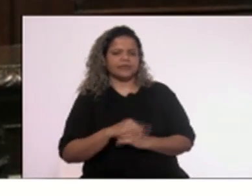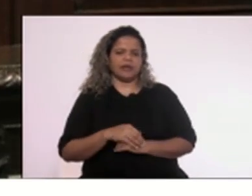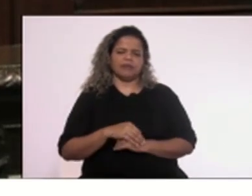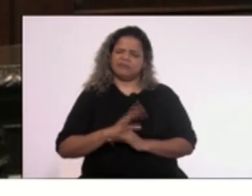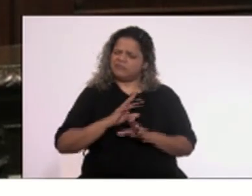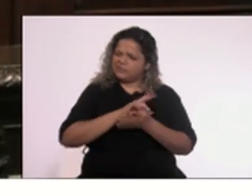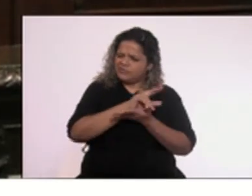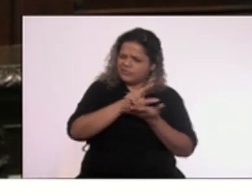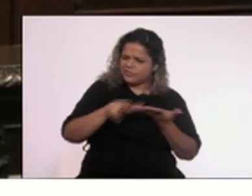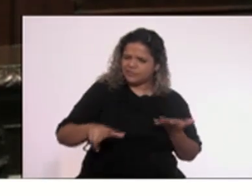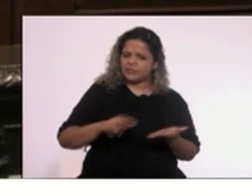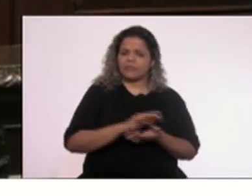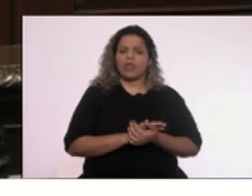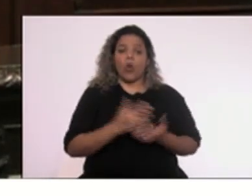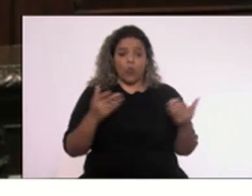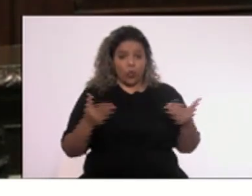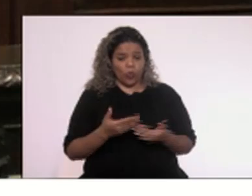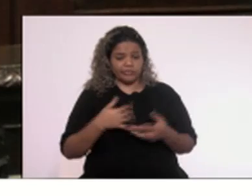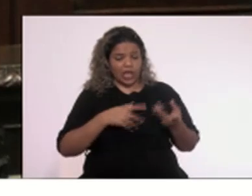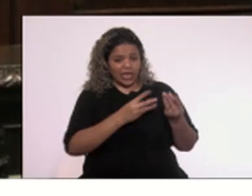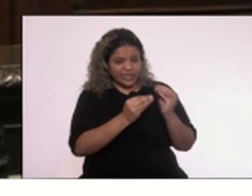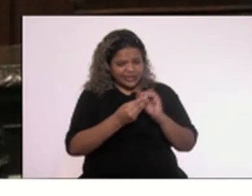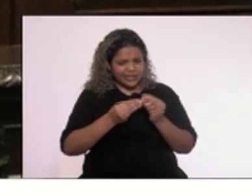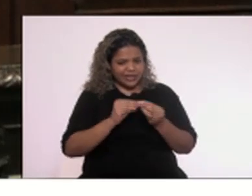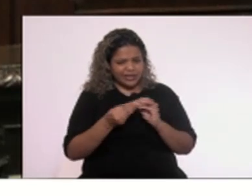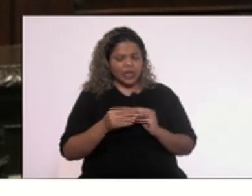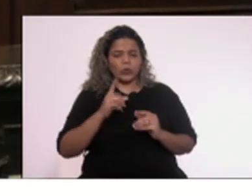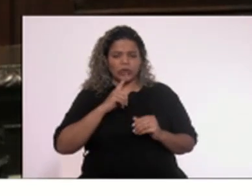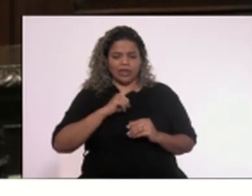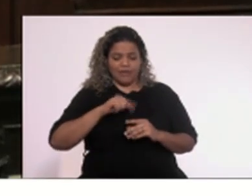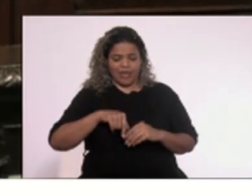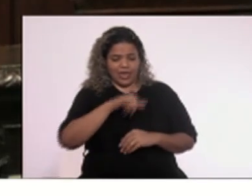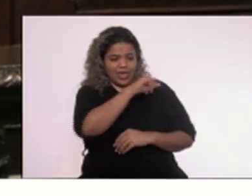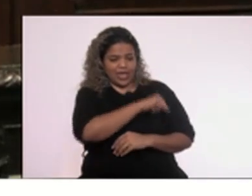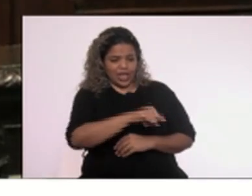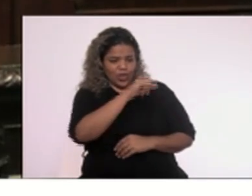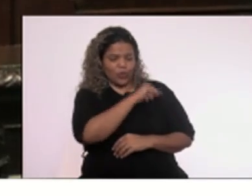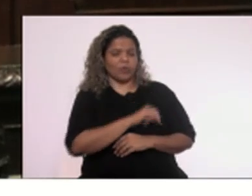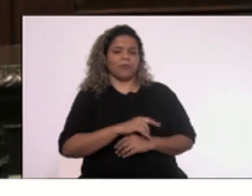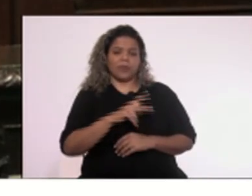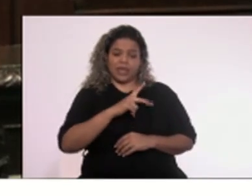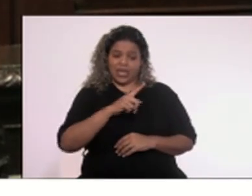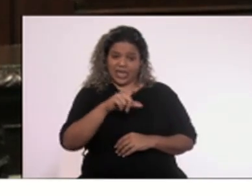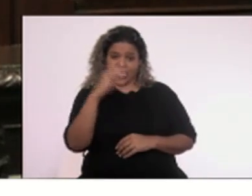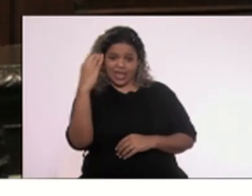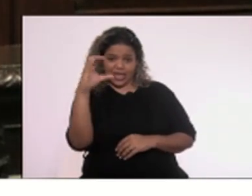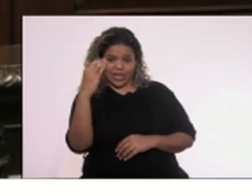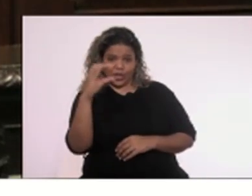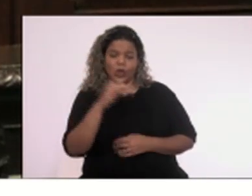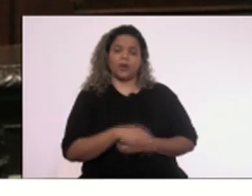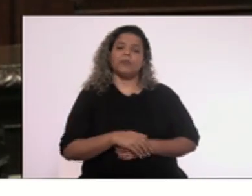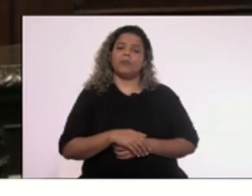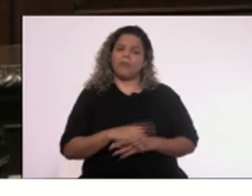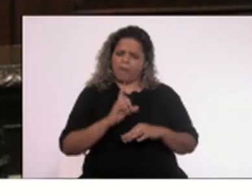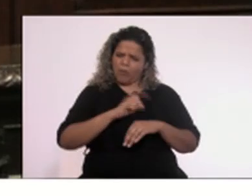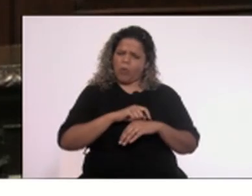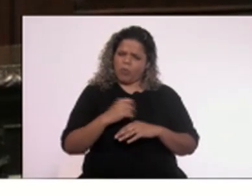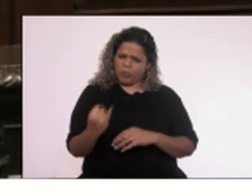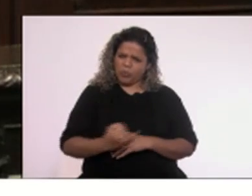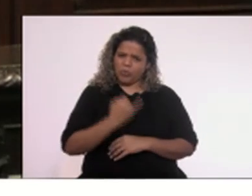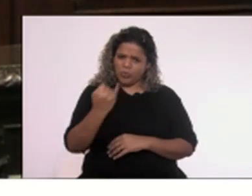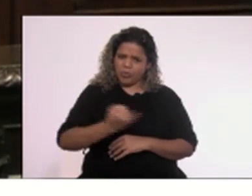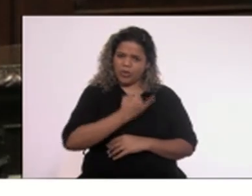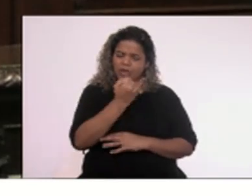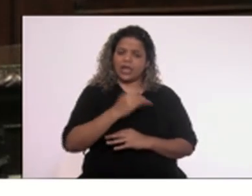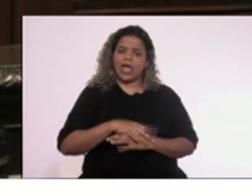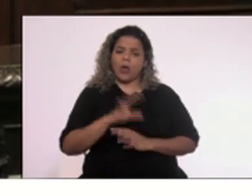enfim, em várias áreas. E hoje o artesanato teve aqui no Rio de Janeiro, e particularmente no município de Niterói, um momento importante,